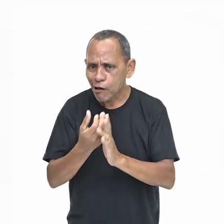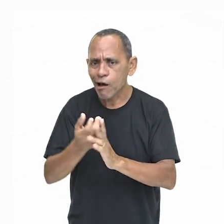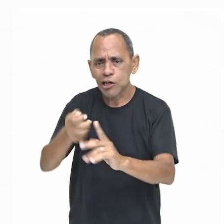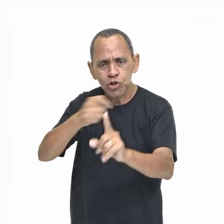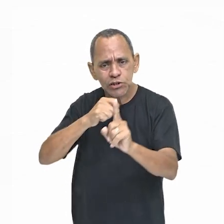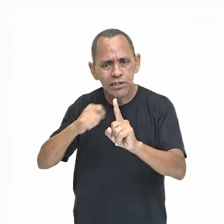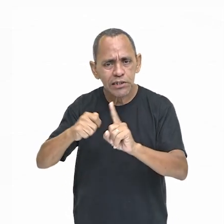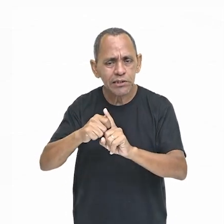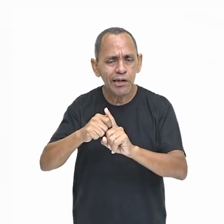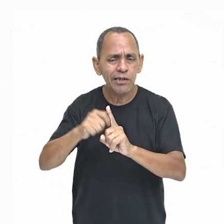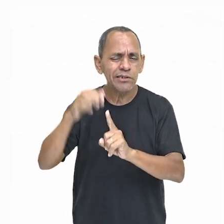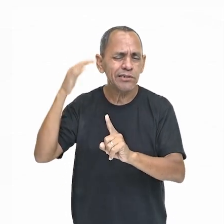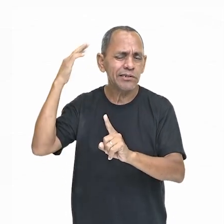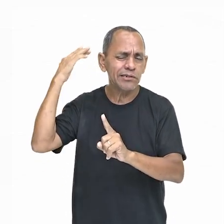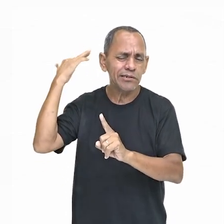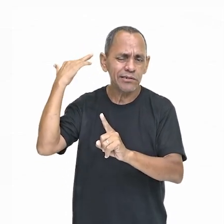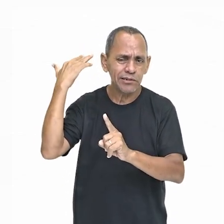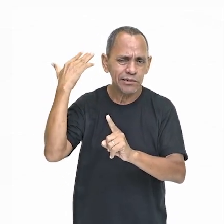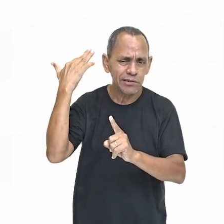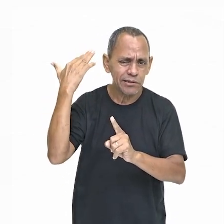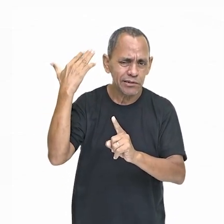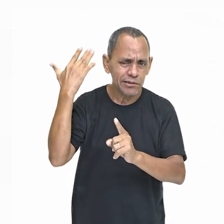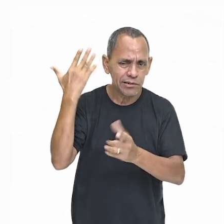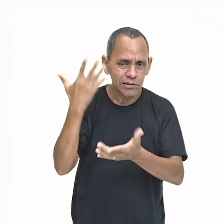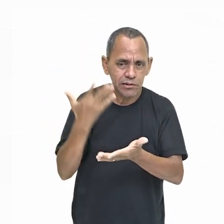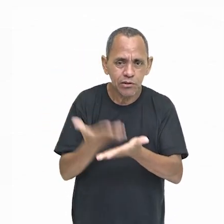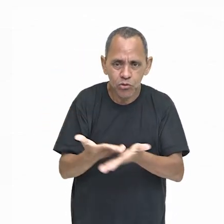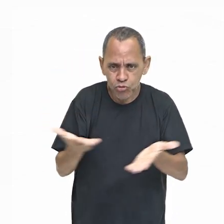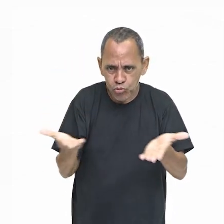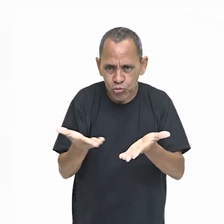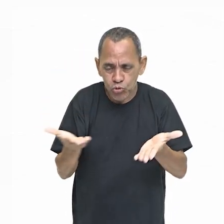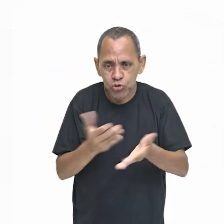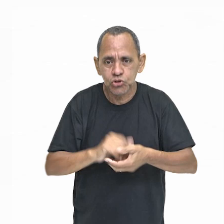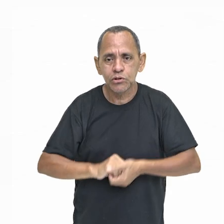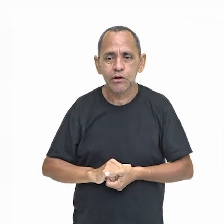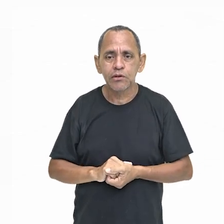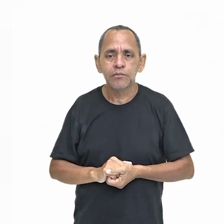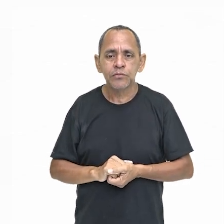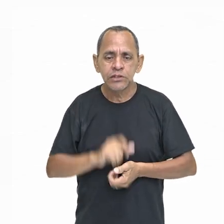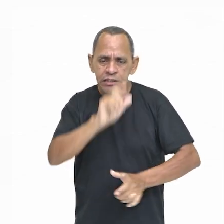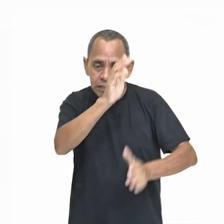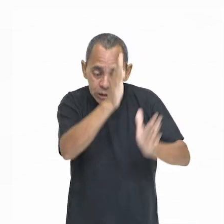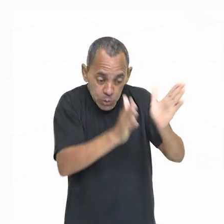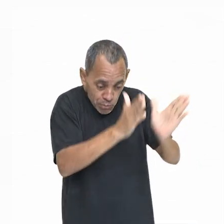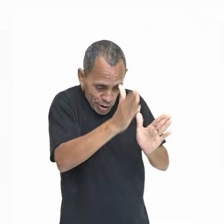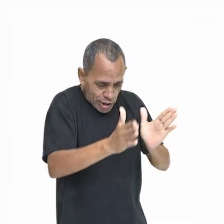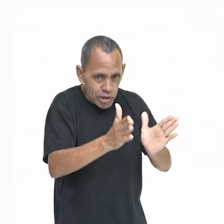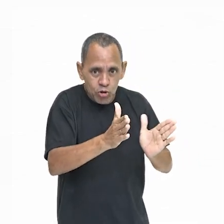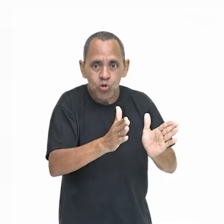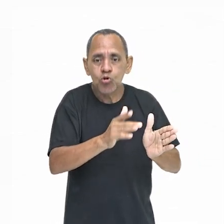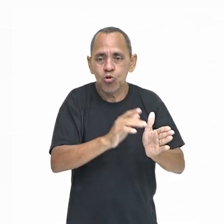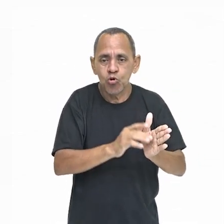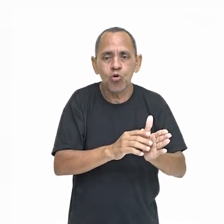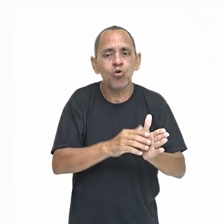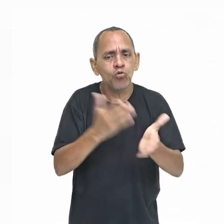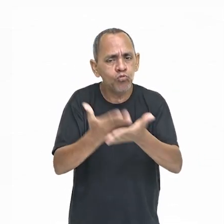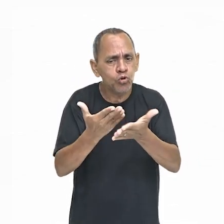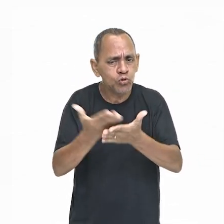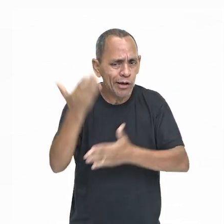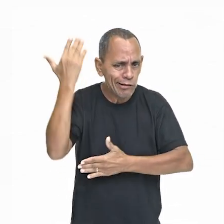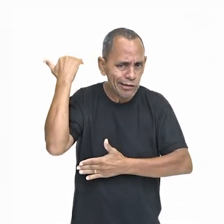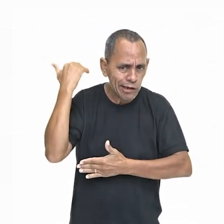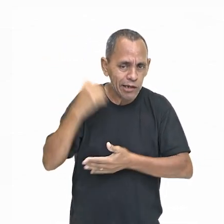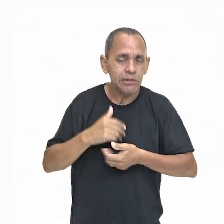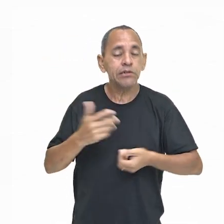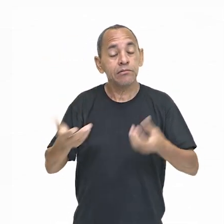tornaram naquele momento em que eles estão sendo estudados. Dessa maneira, o antropólogo ele faz um